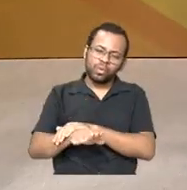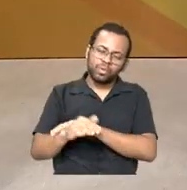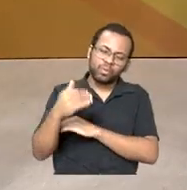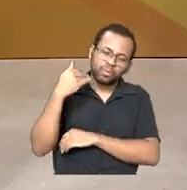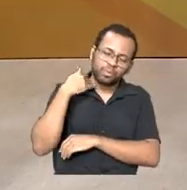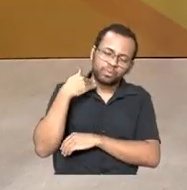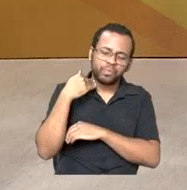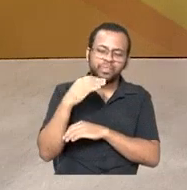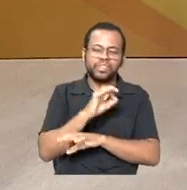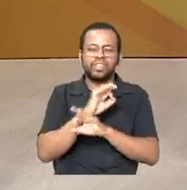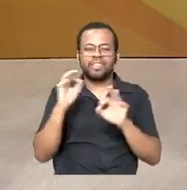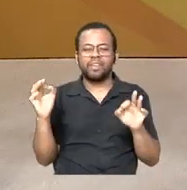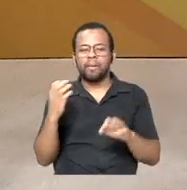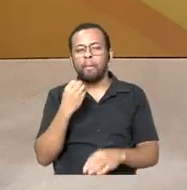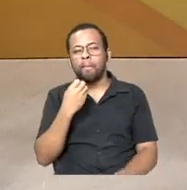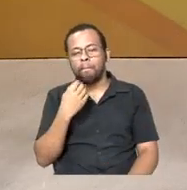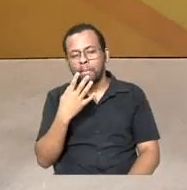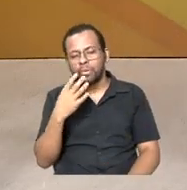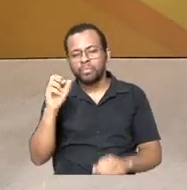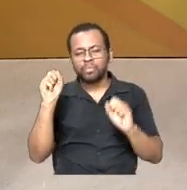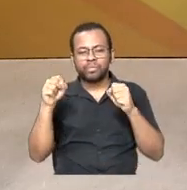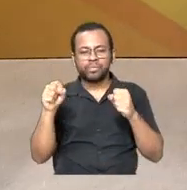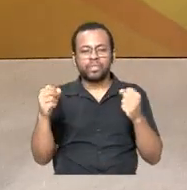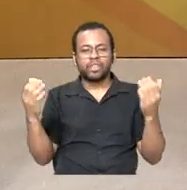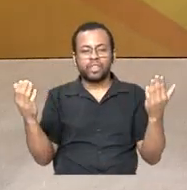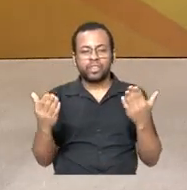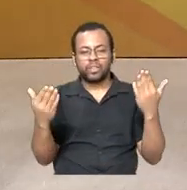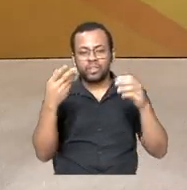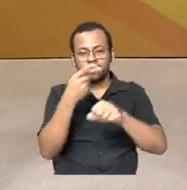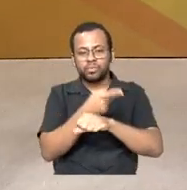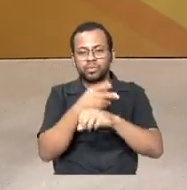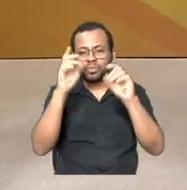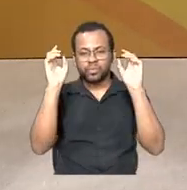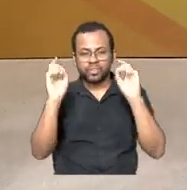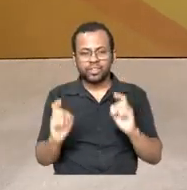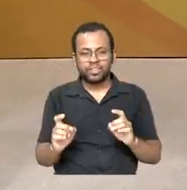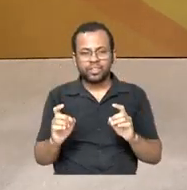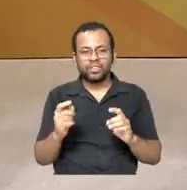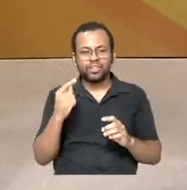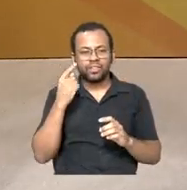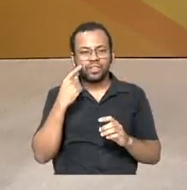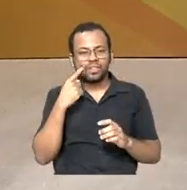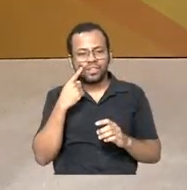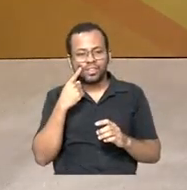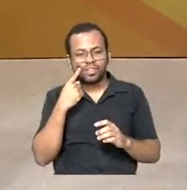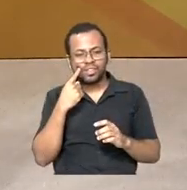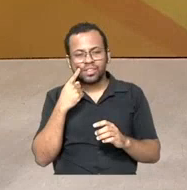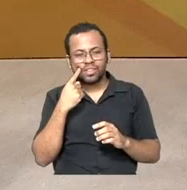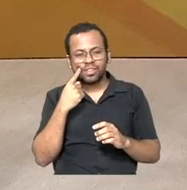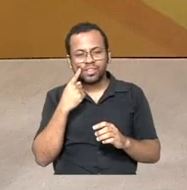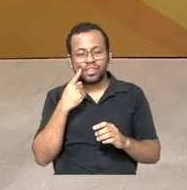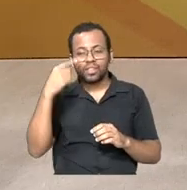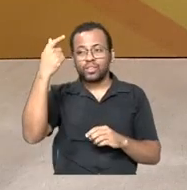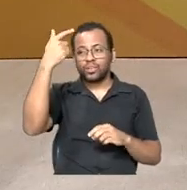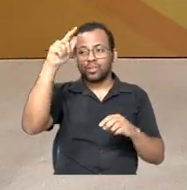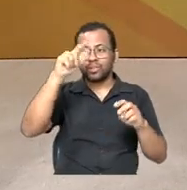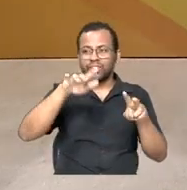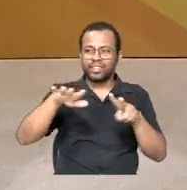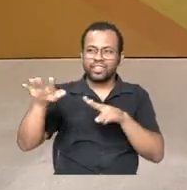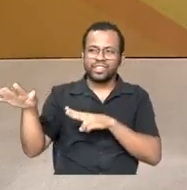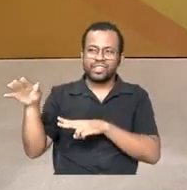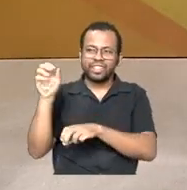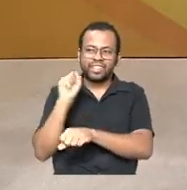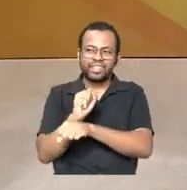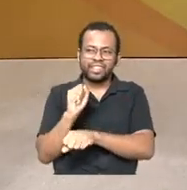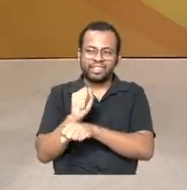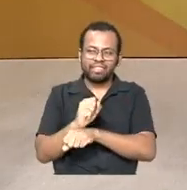conta bom demais prêmio de todo jeito ó essa semana que vem é